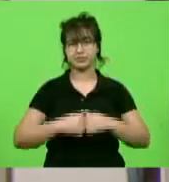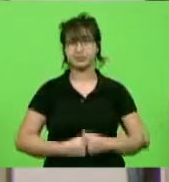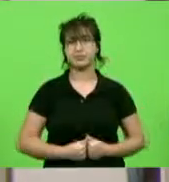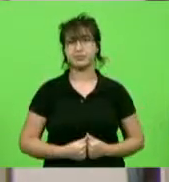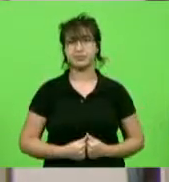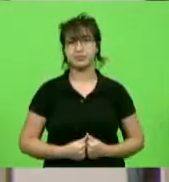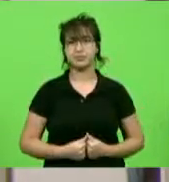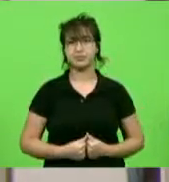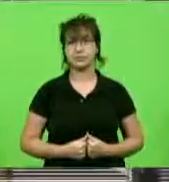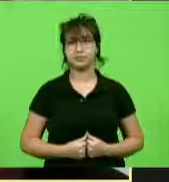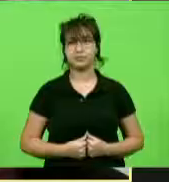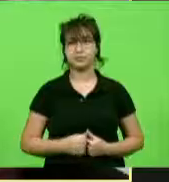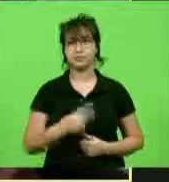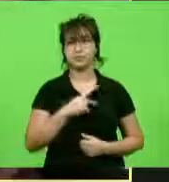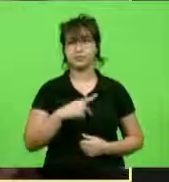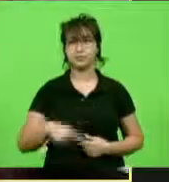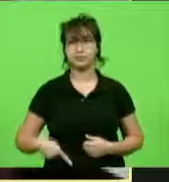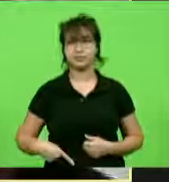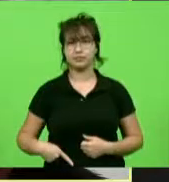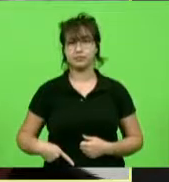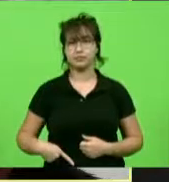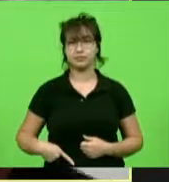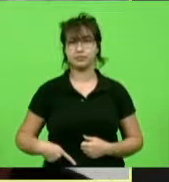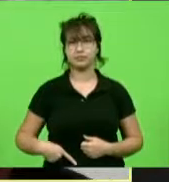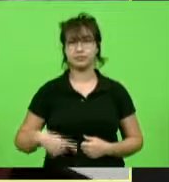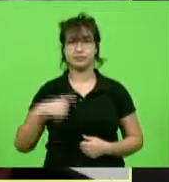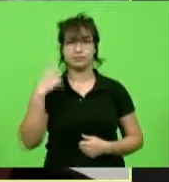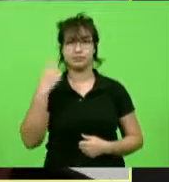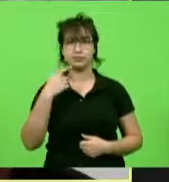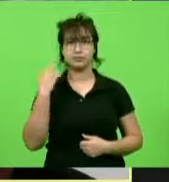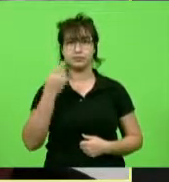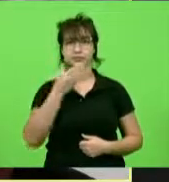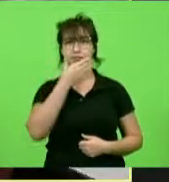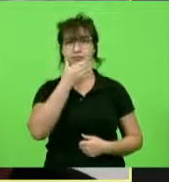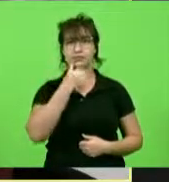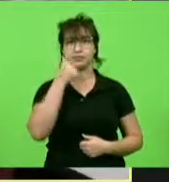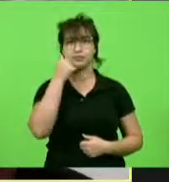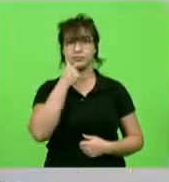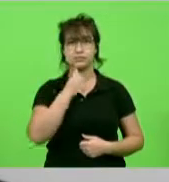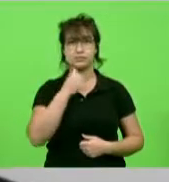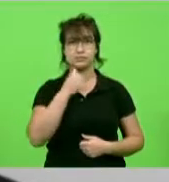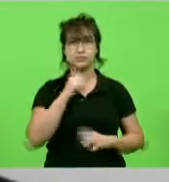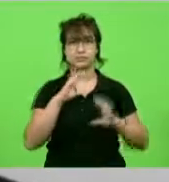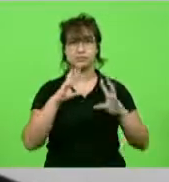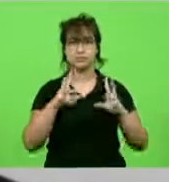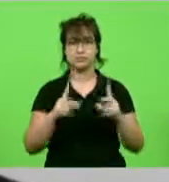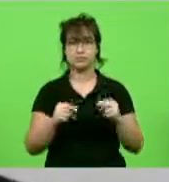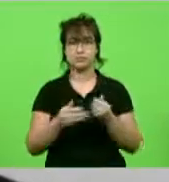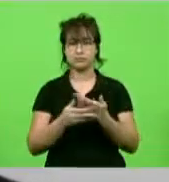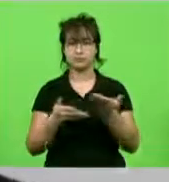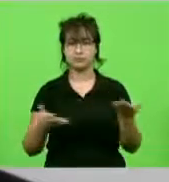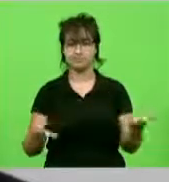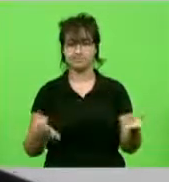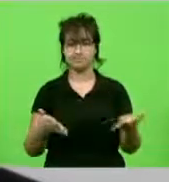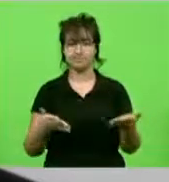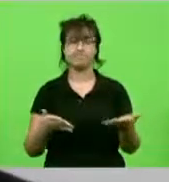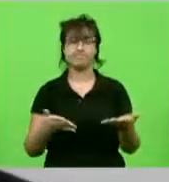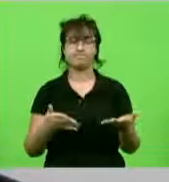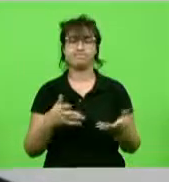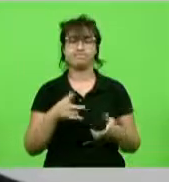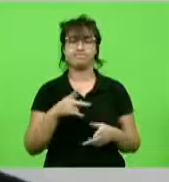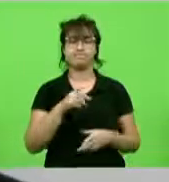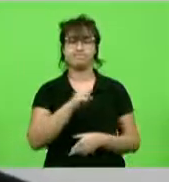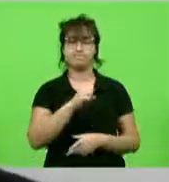Senhor presidente, senhoras deputadas, senhores deputados, estimados catarinenses que acompanham